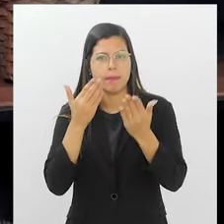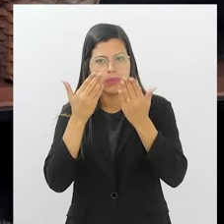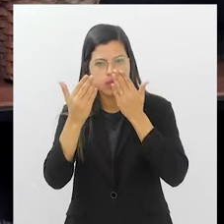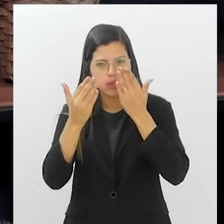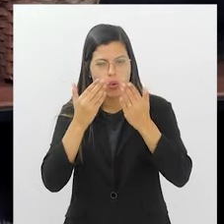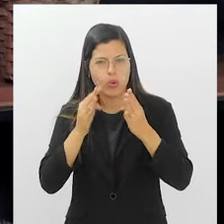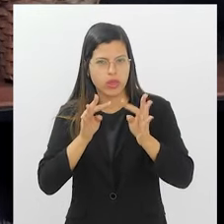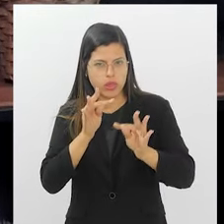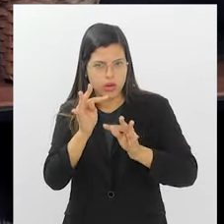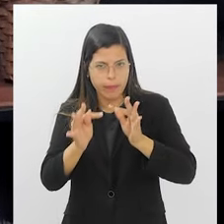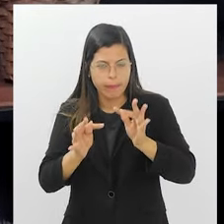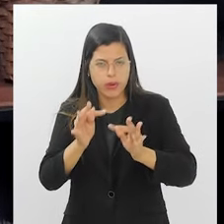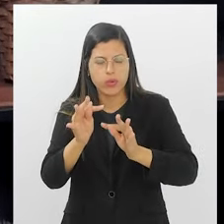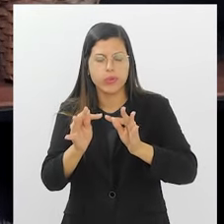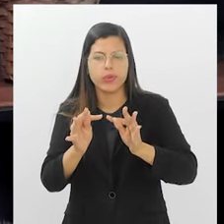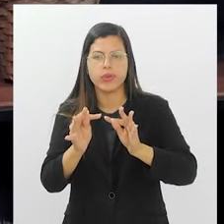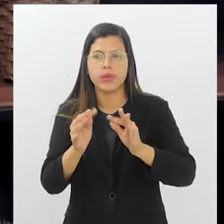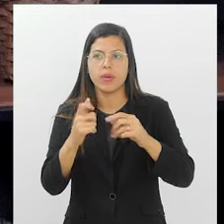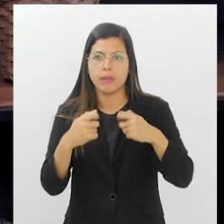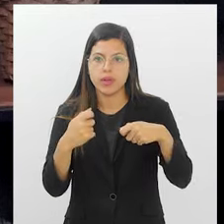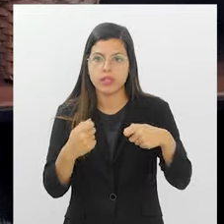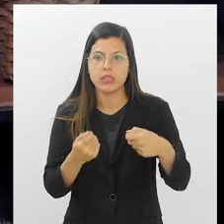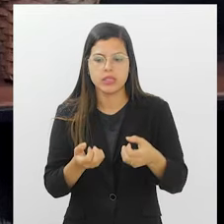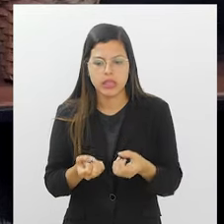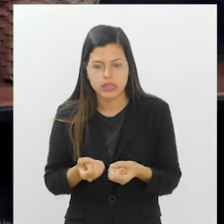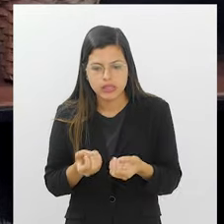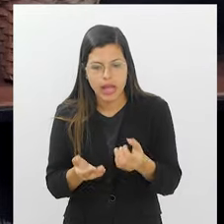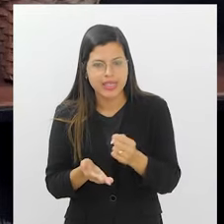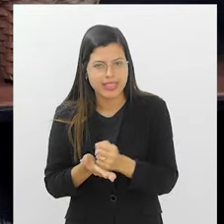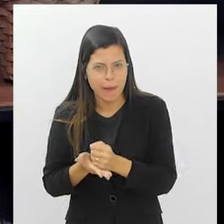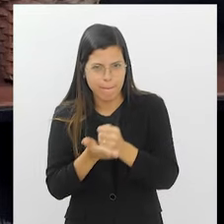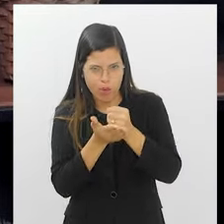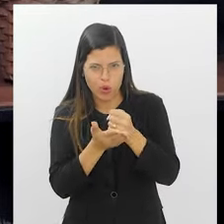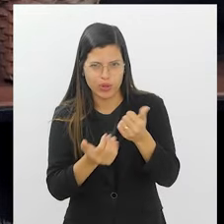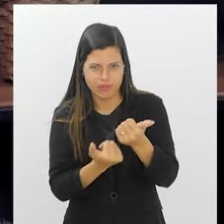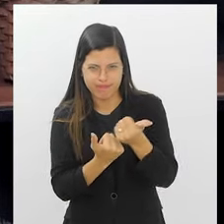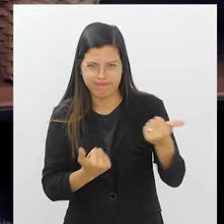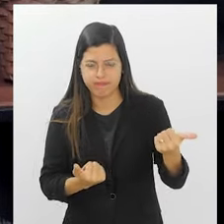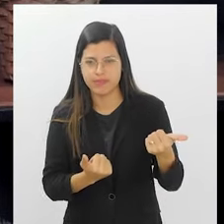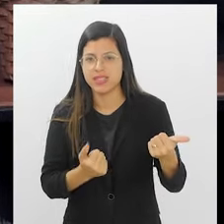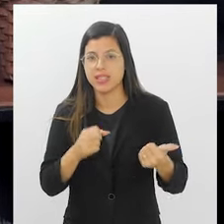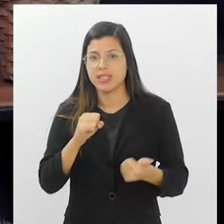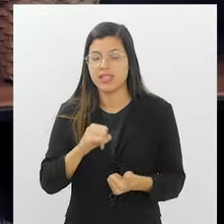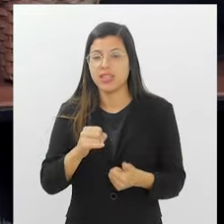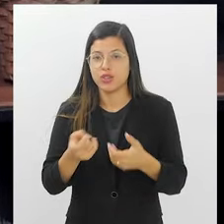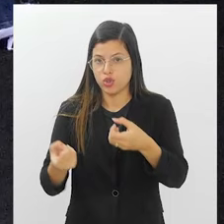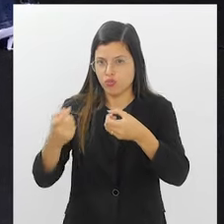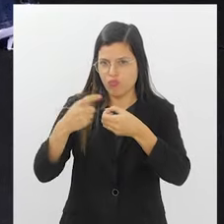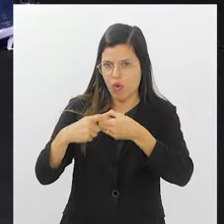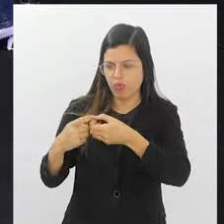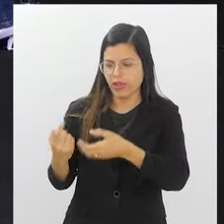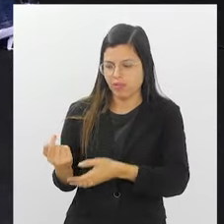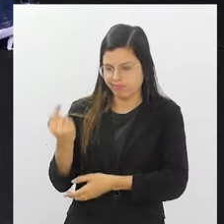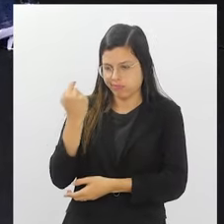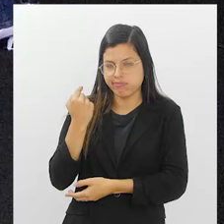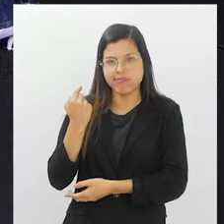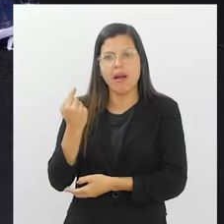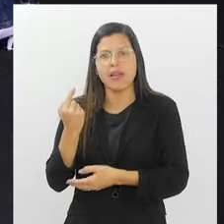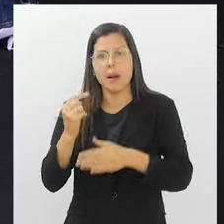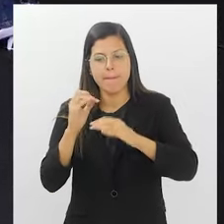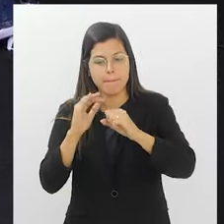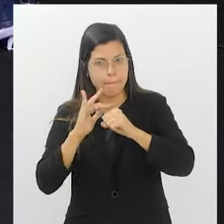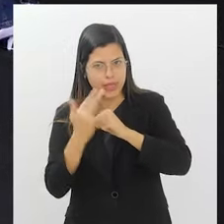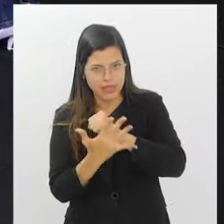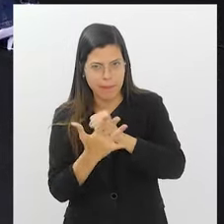senhora enquanto psicoterapeuta, tem que dar esse suporte. Se a gente pegar a pandemia, que foi